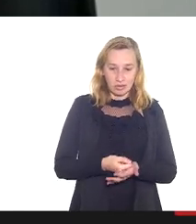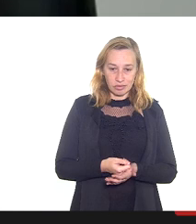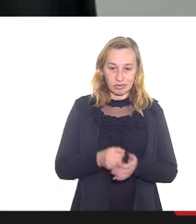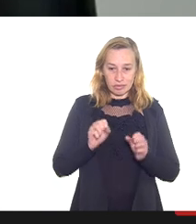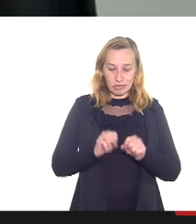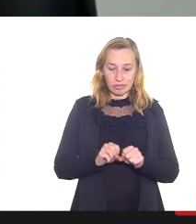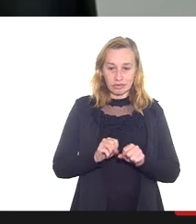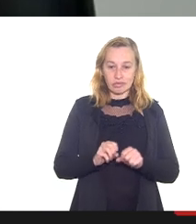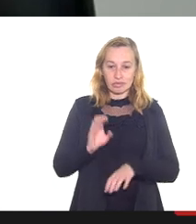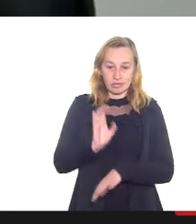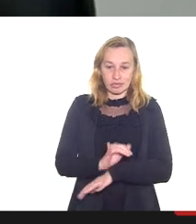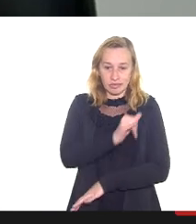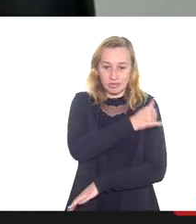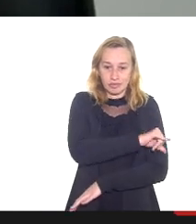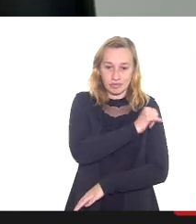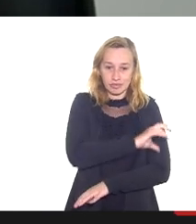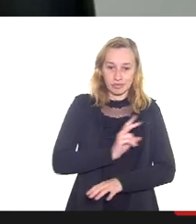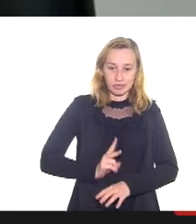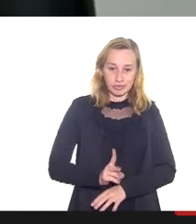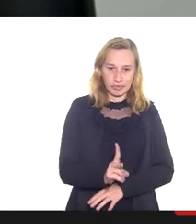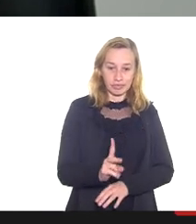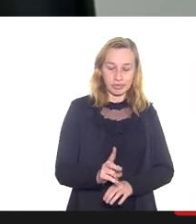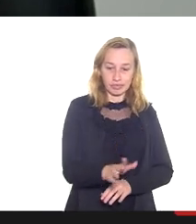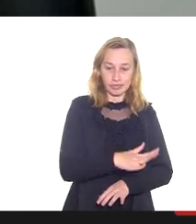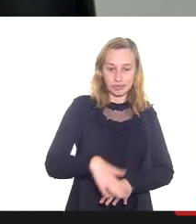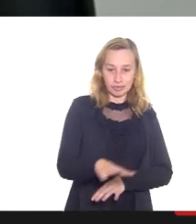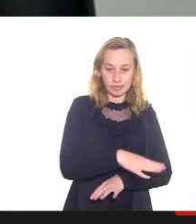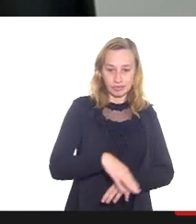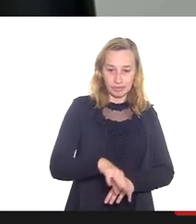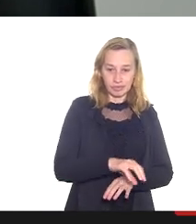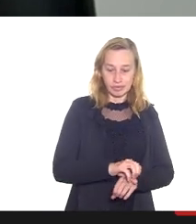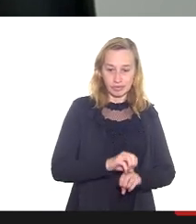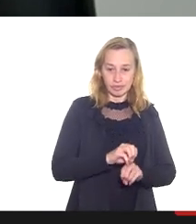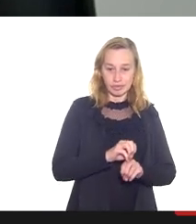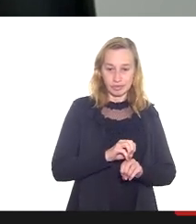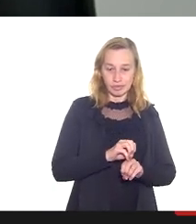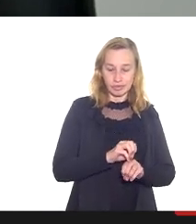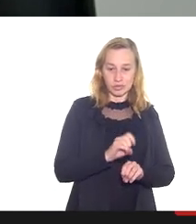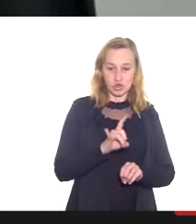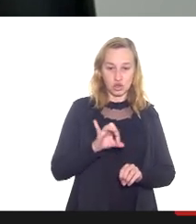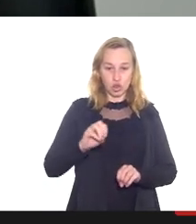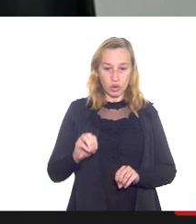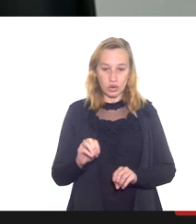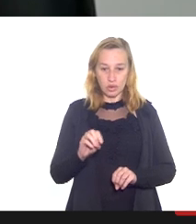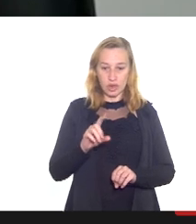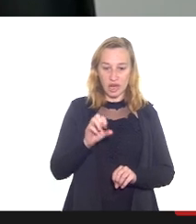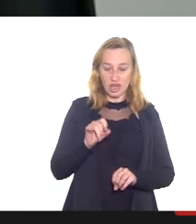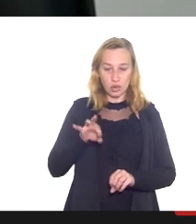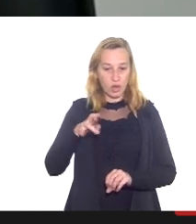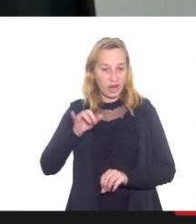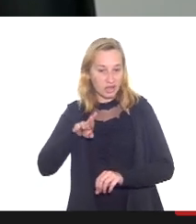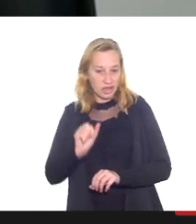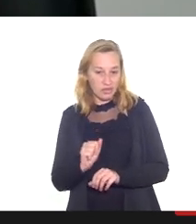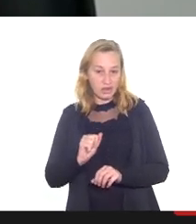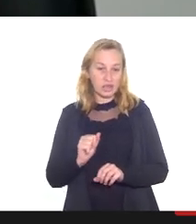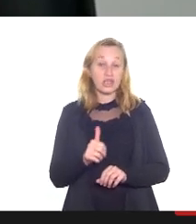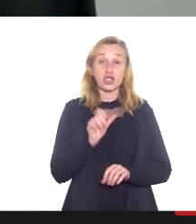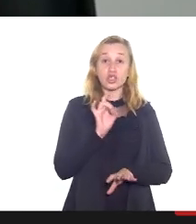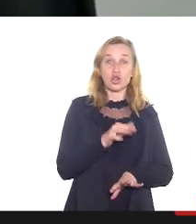Rio de Janeiro de manter nas unidades socioeducativas para meninas exclusivamente agentes